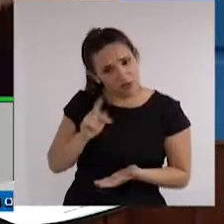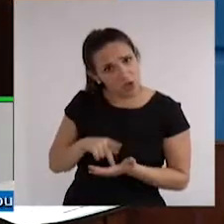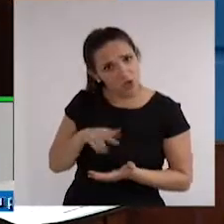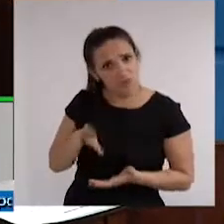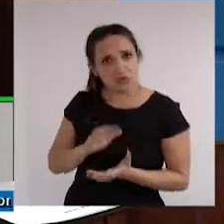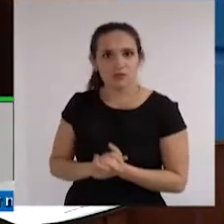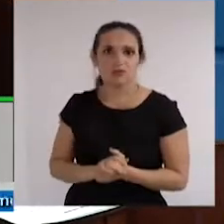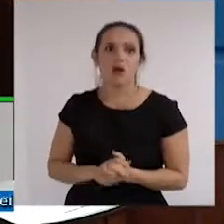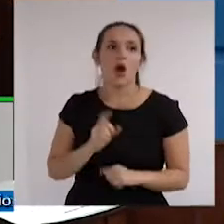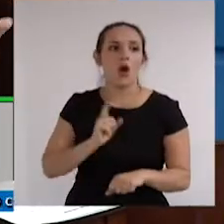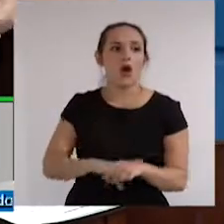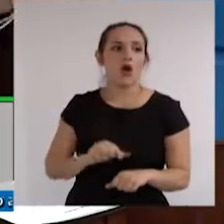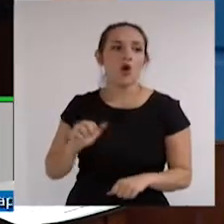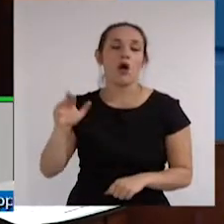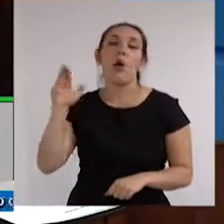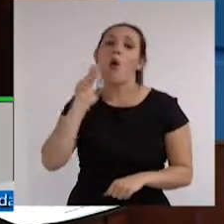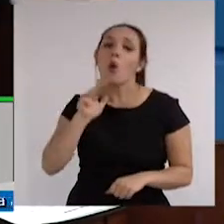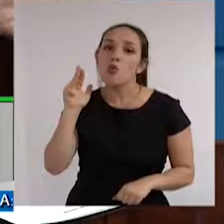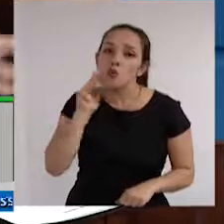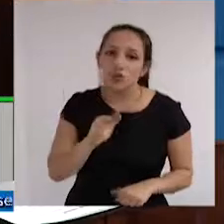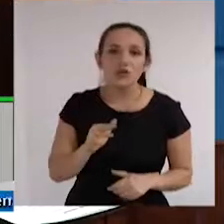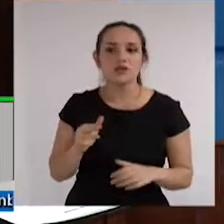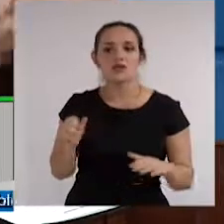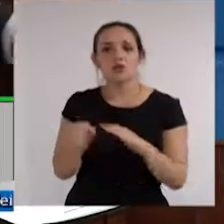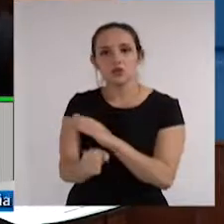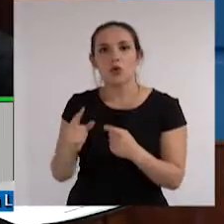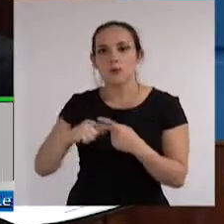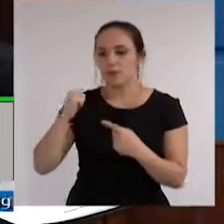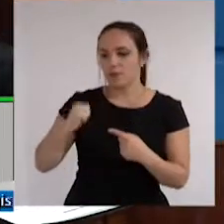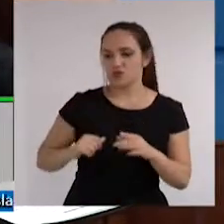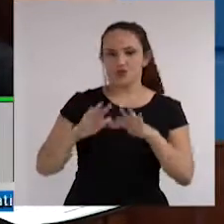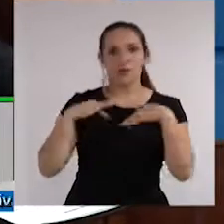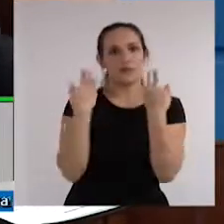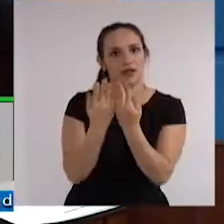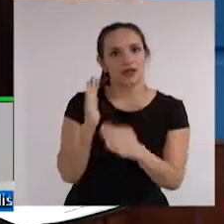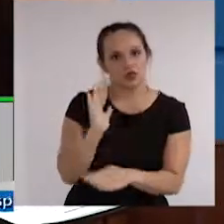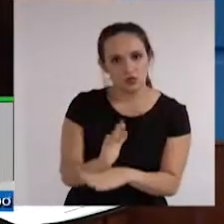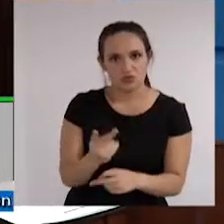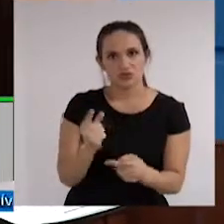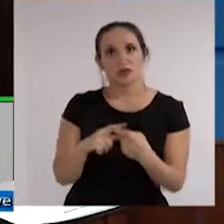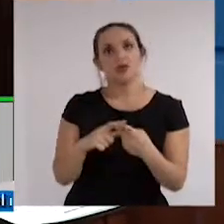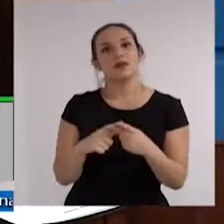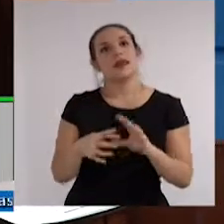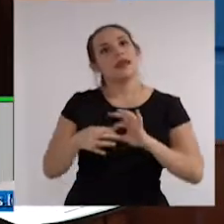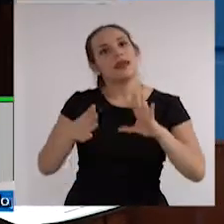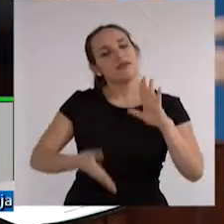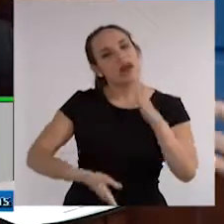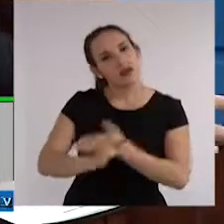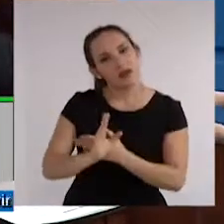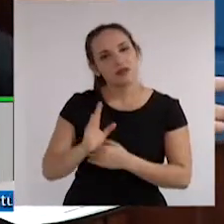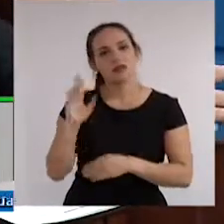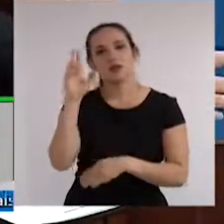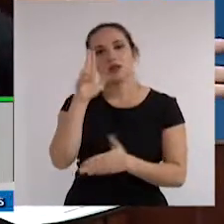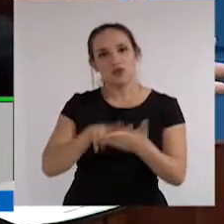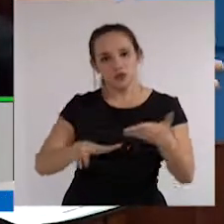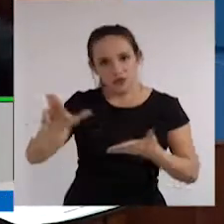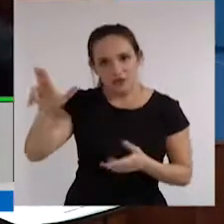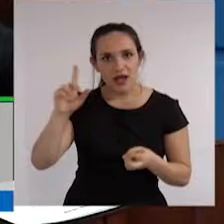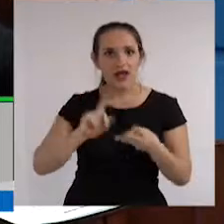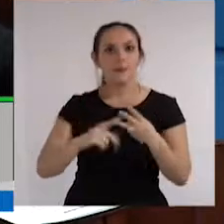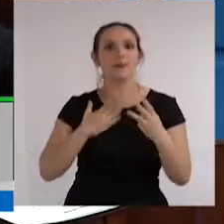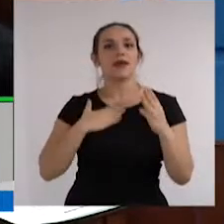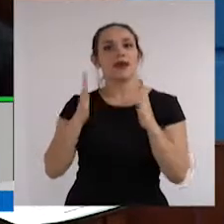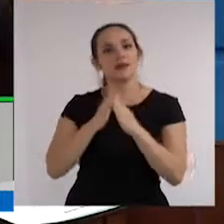Brasil, a Bolsa Família, distribuição de renda, acesso às universidades, Minha Casa Minha Vida, isso